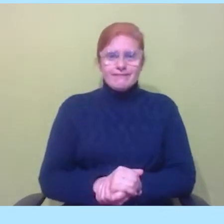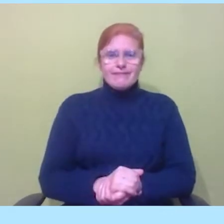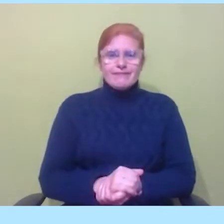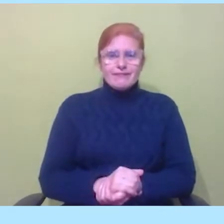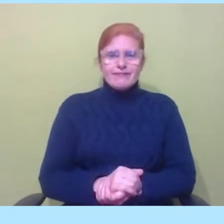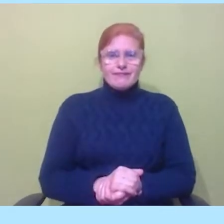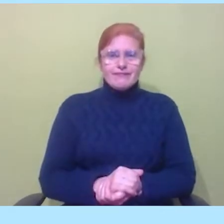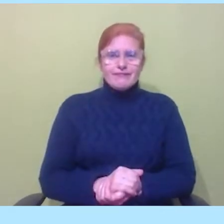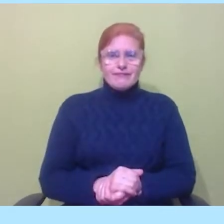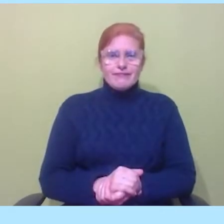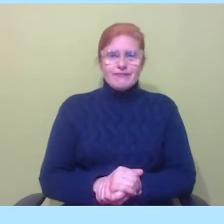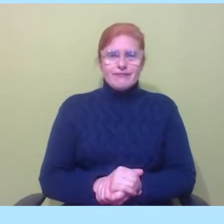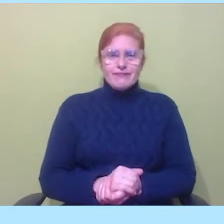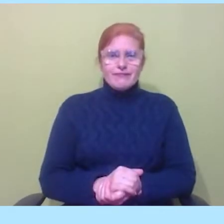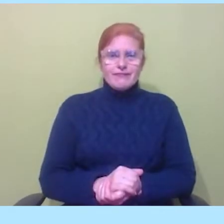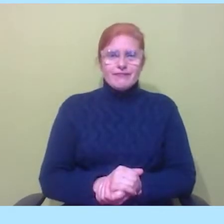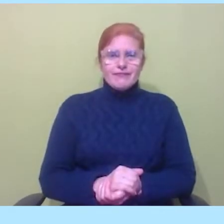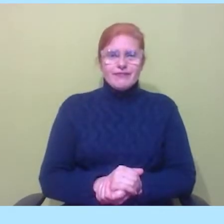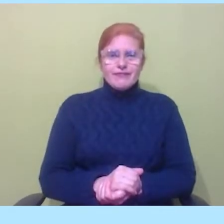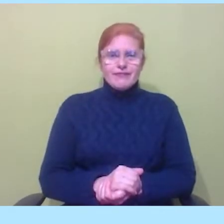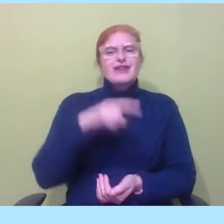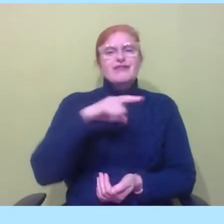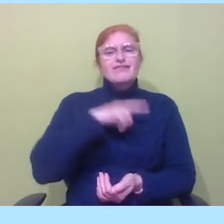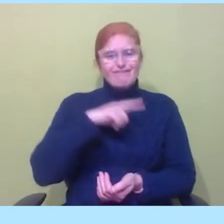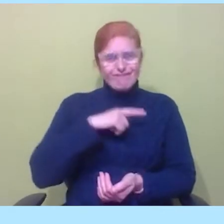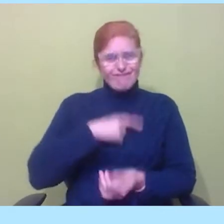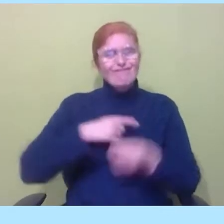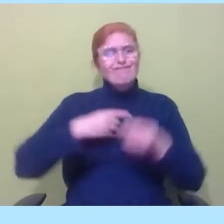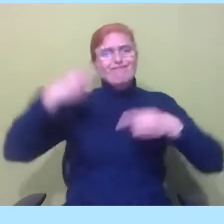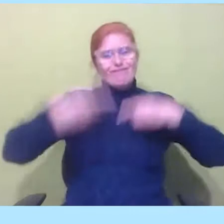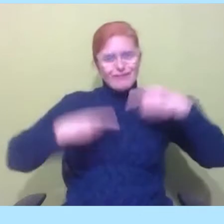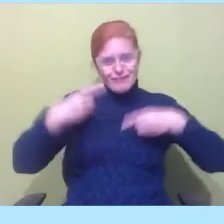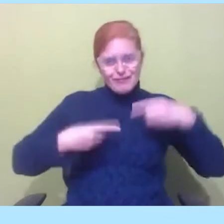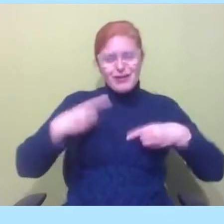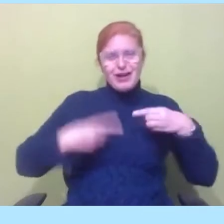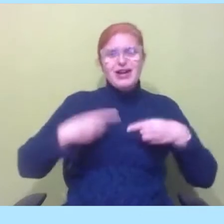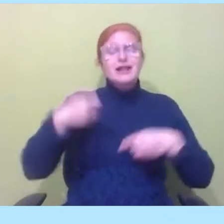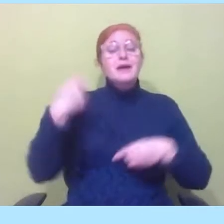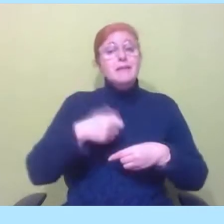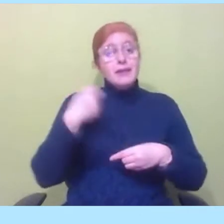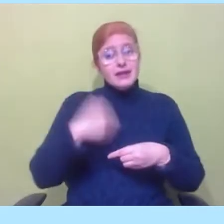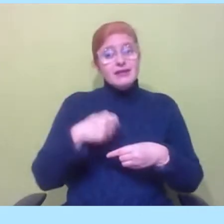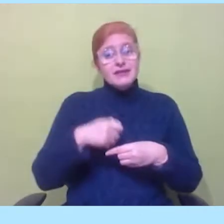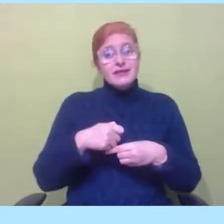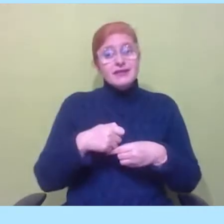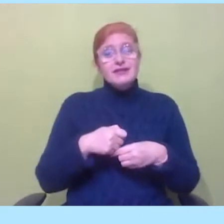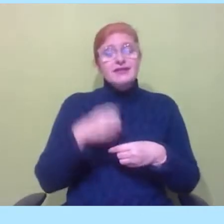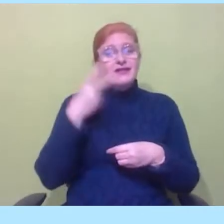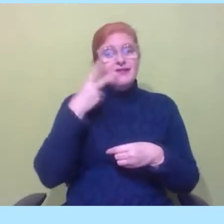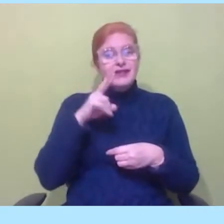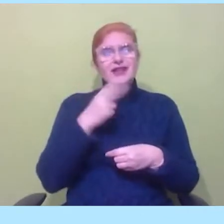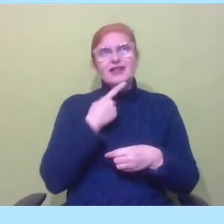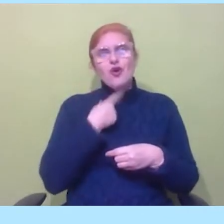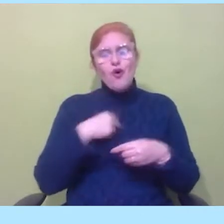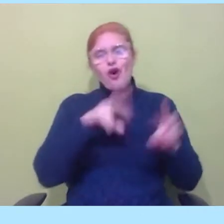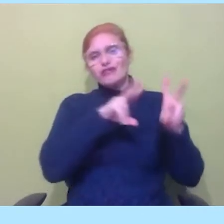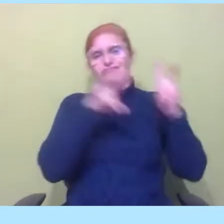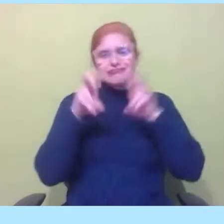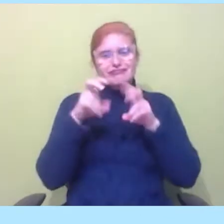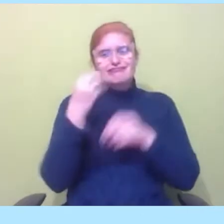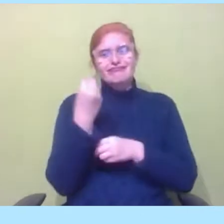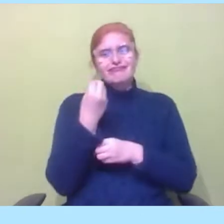que, por um lado, a gente tem todo esse debate, a gente tem que olhar para... Eu gosto muito desse tema também que você colocou, né? Redução de